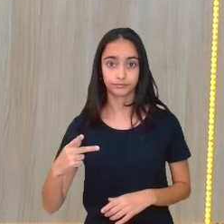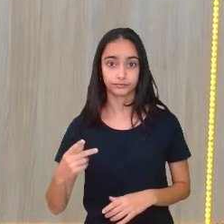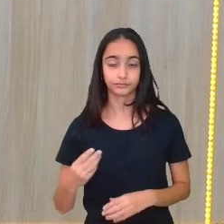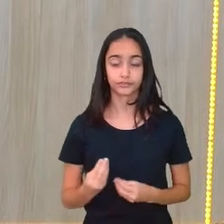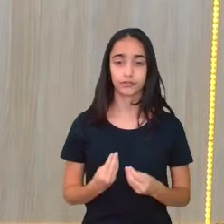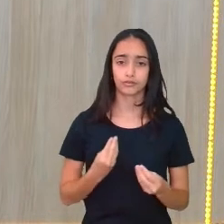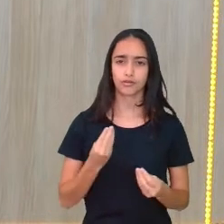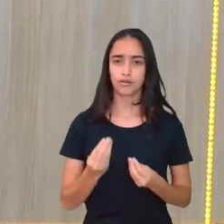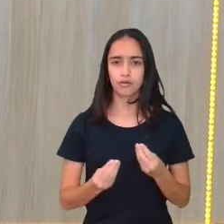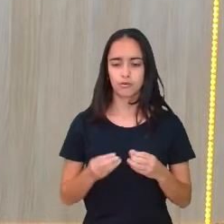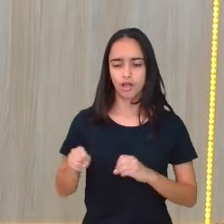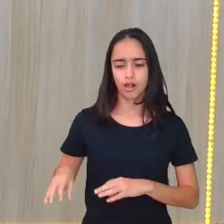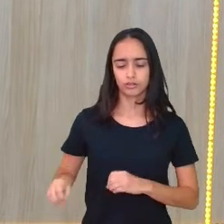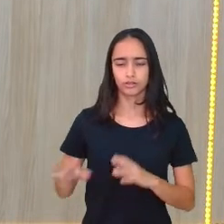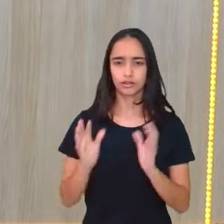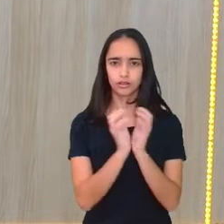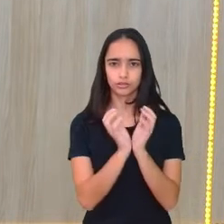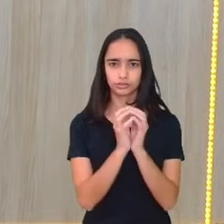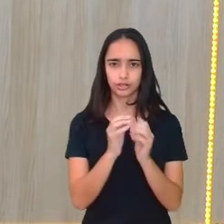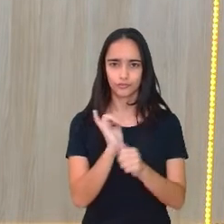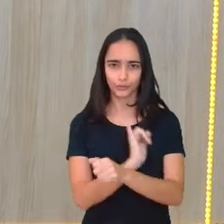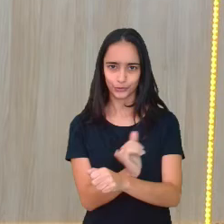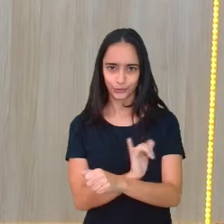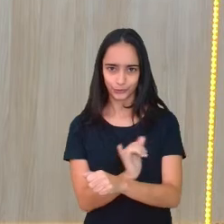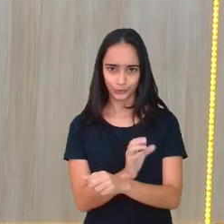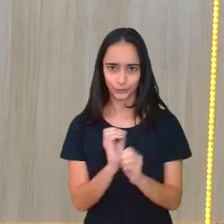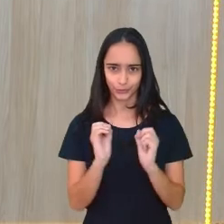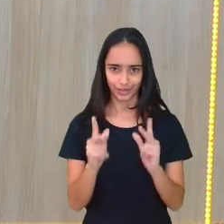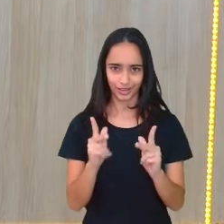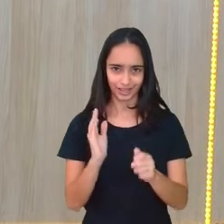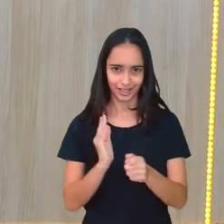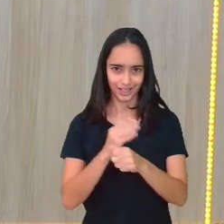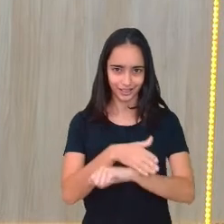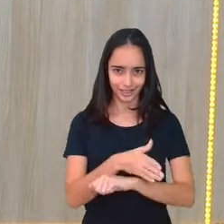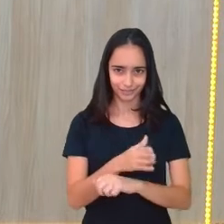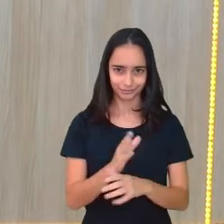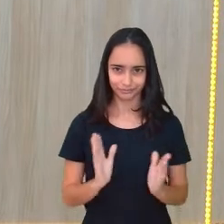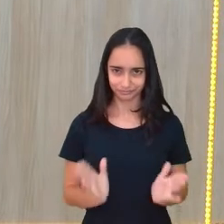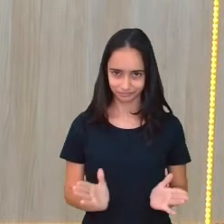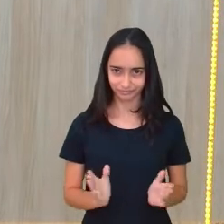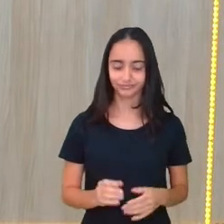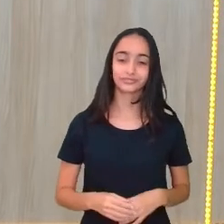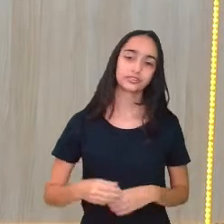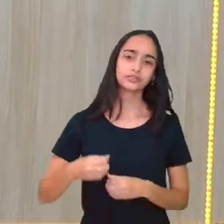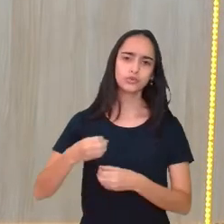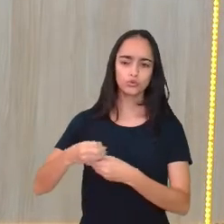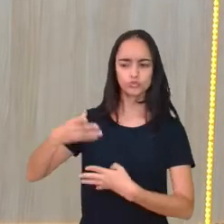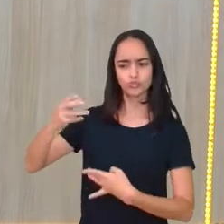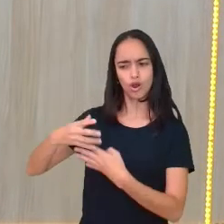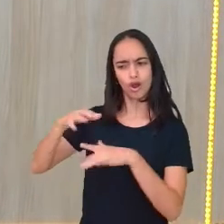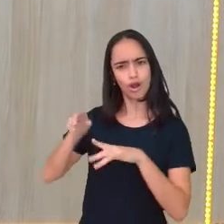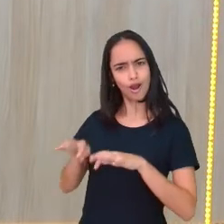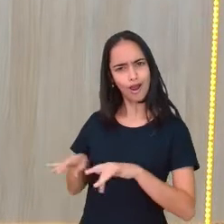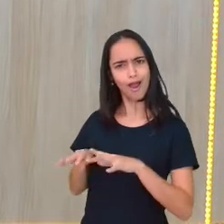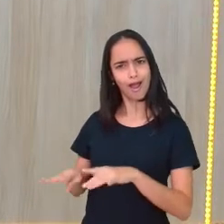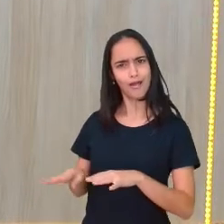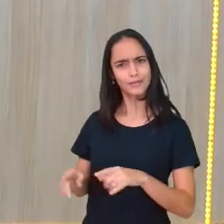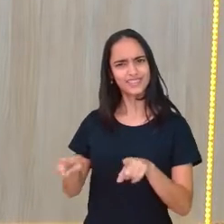para colocar lá Educa Recife no YouTube e acessar as playlists. Então, comente, compartilhe,